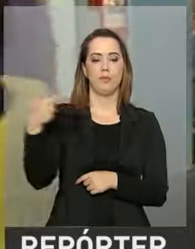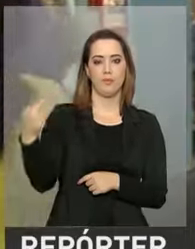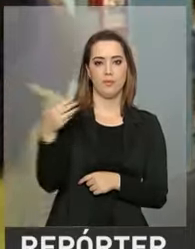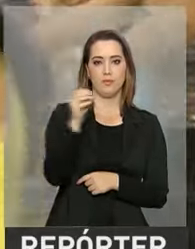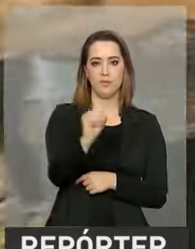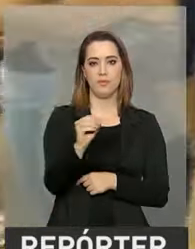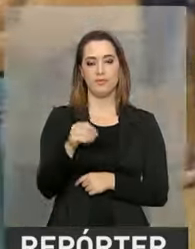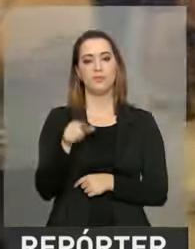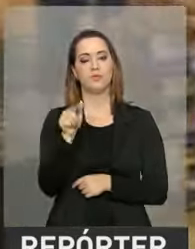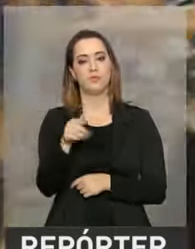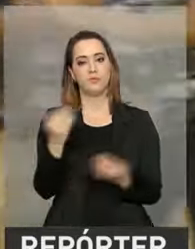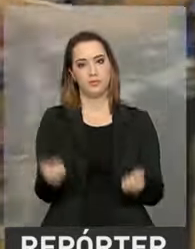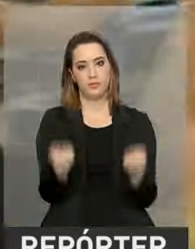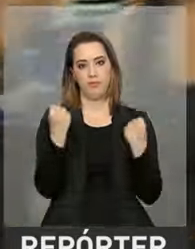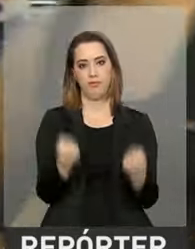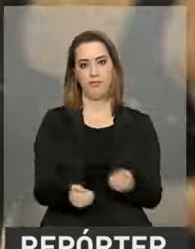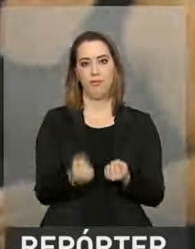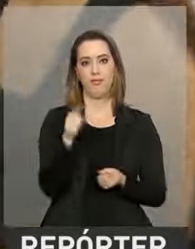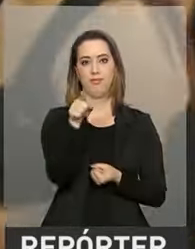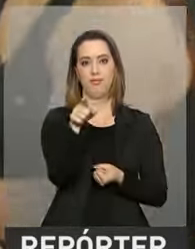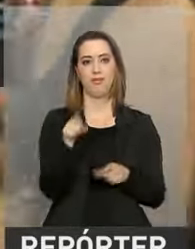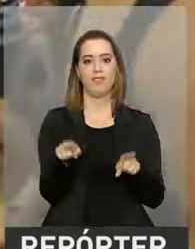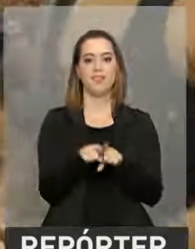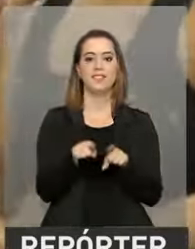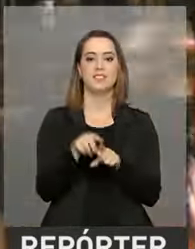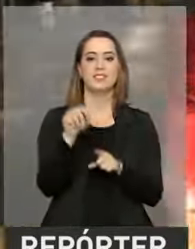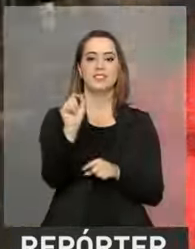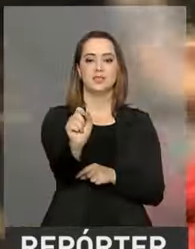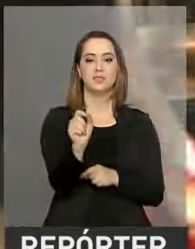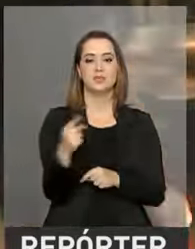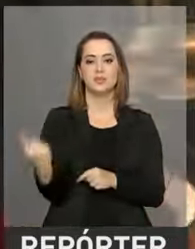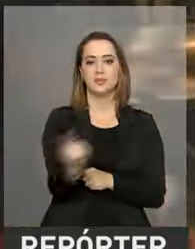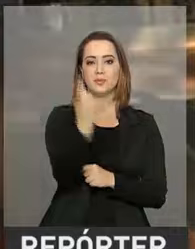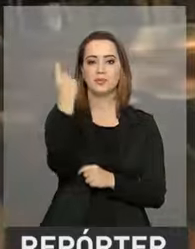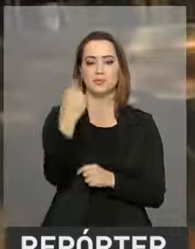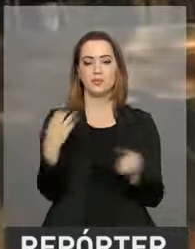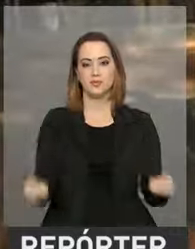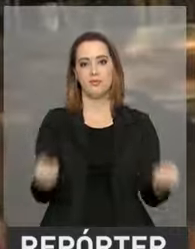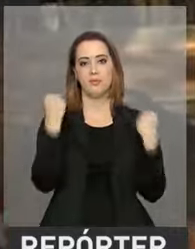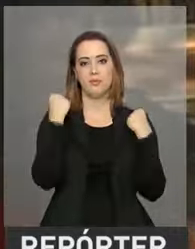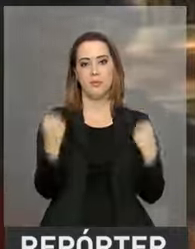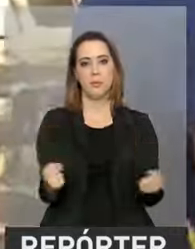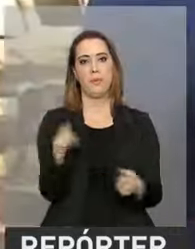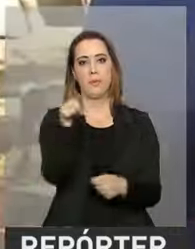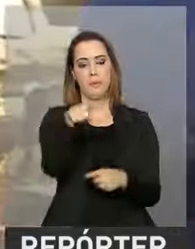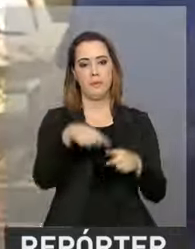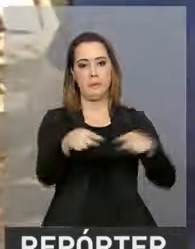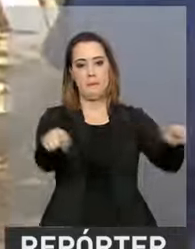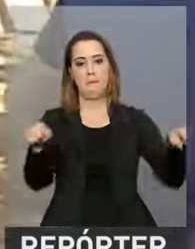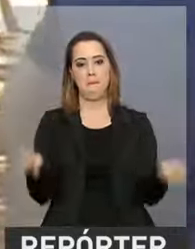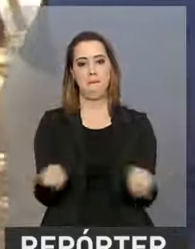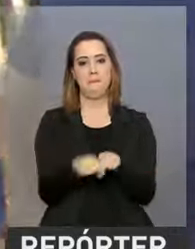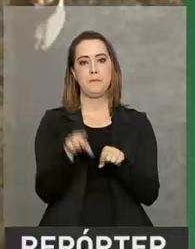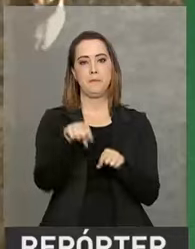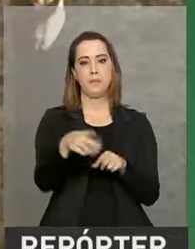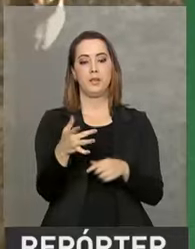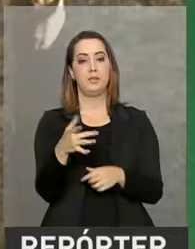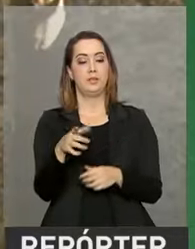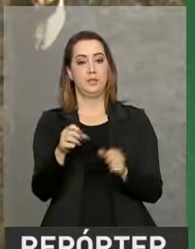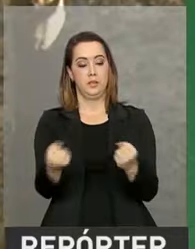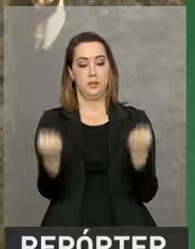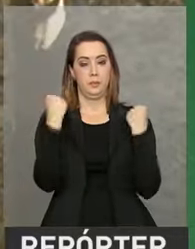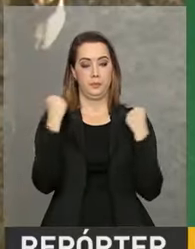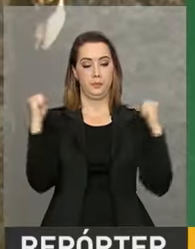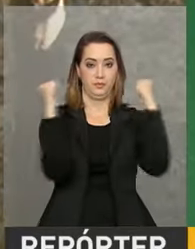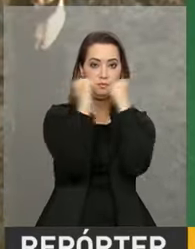as atividades. E olha que a zumba é apenas uma das atividades oferecidas nesse polo da Academia da Saúde. A gente